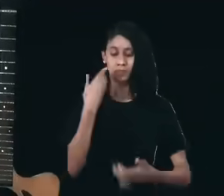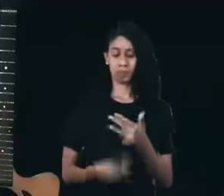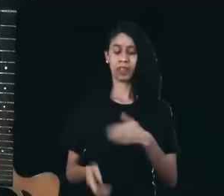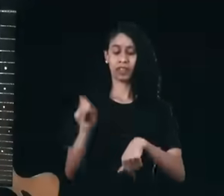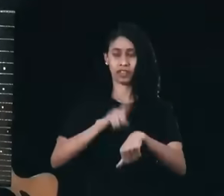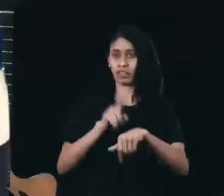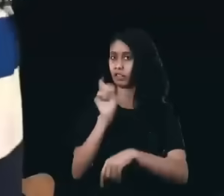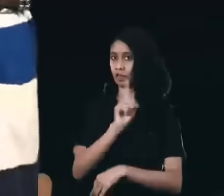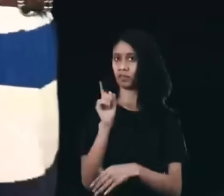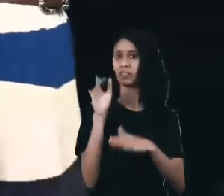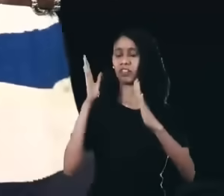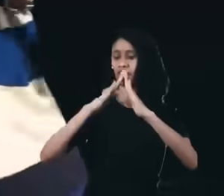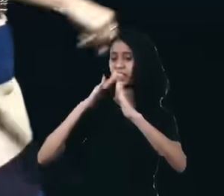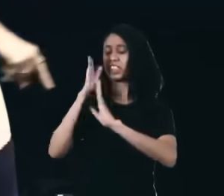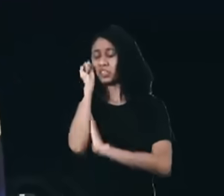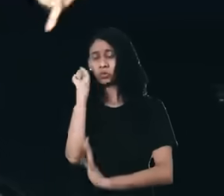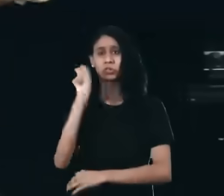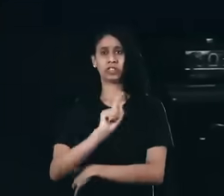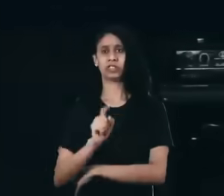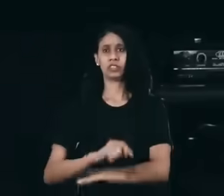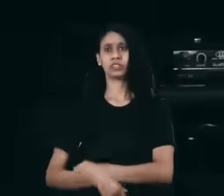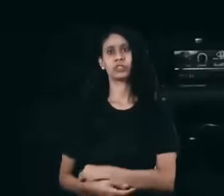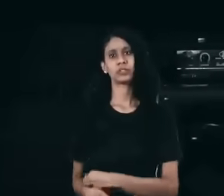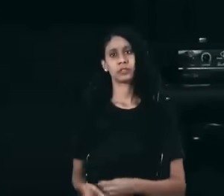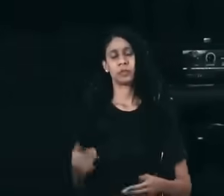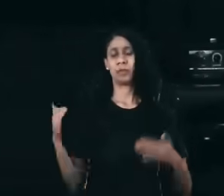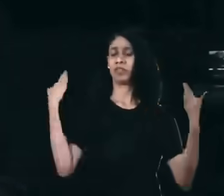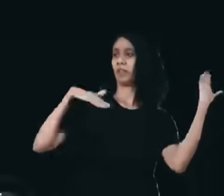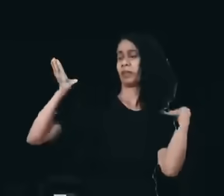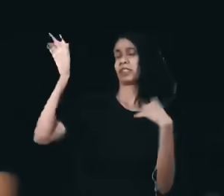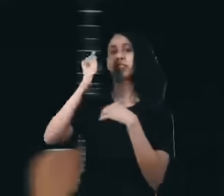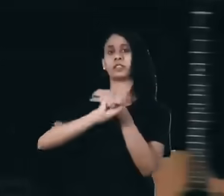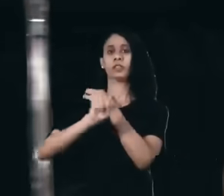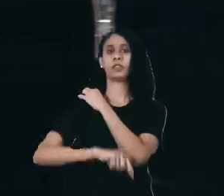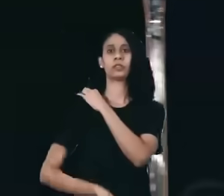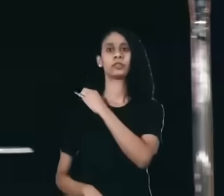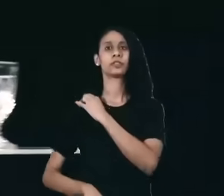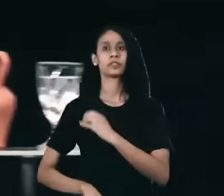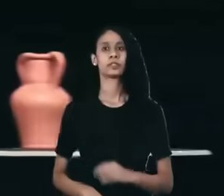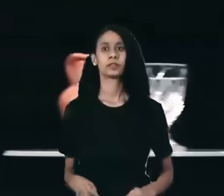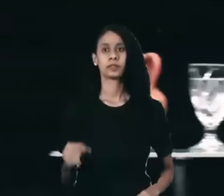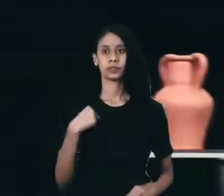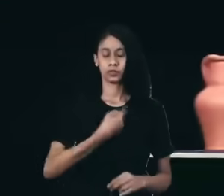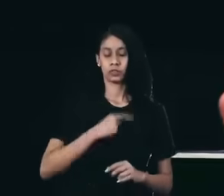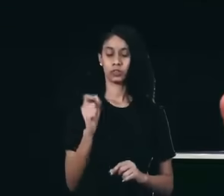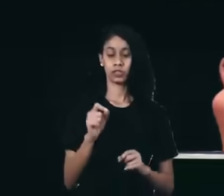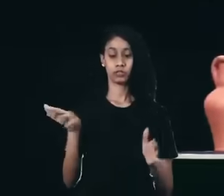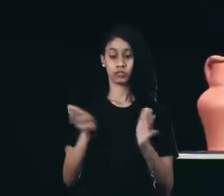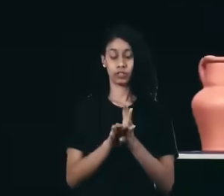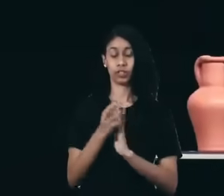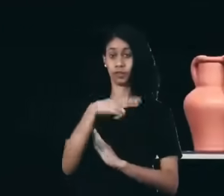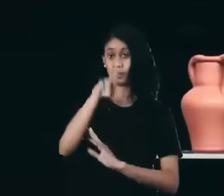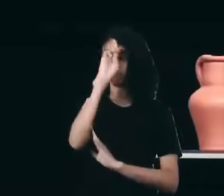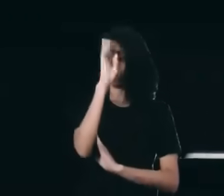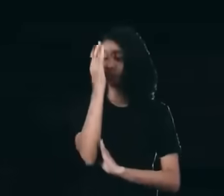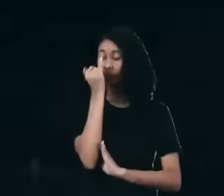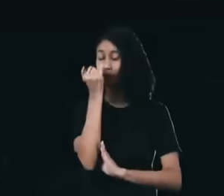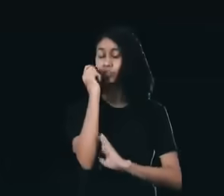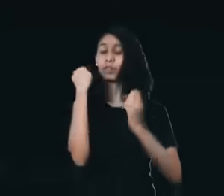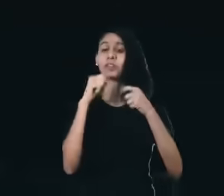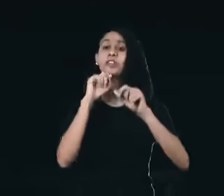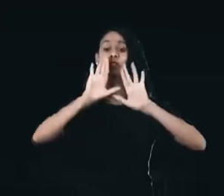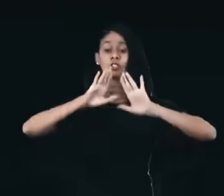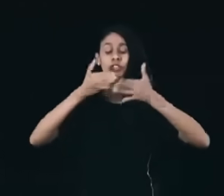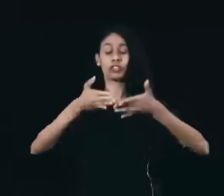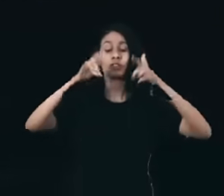para ficar em casa dormindo, para deitar na cama, para ficar passeando. Não, a gente veio aqui porque se é meio-dia, a gente tem que estar na fonte. É na fonte